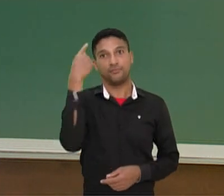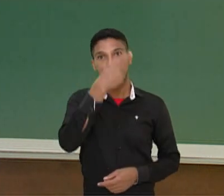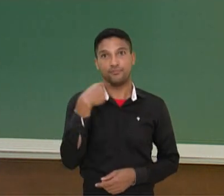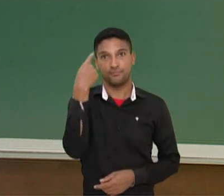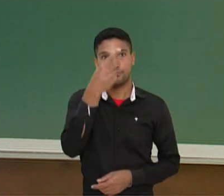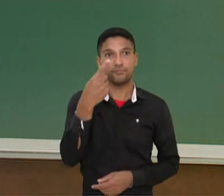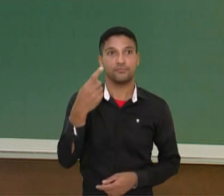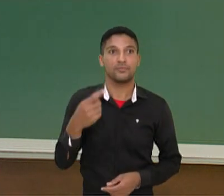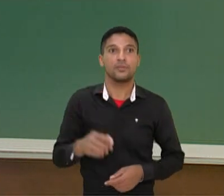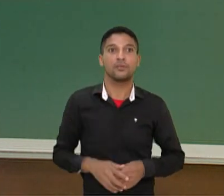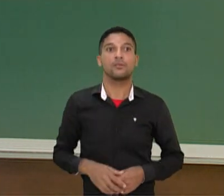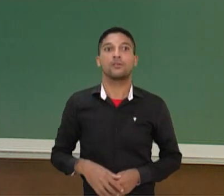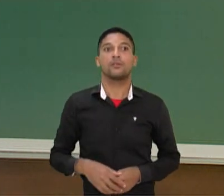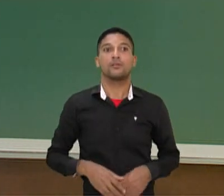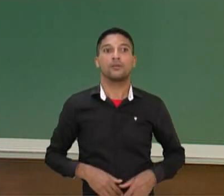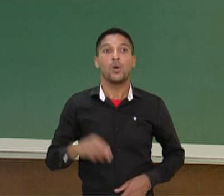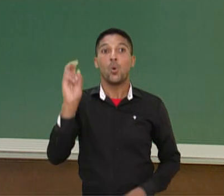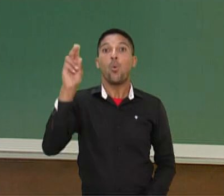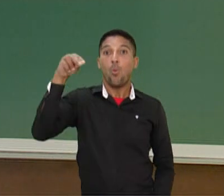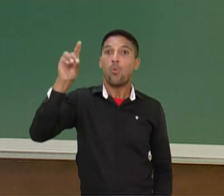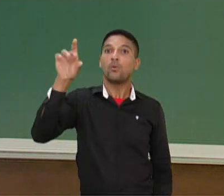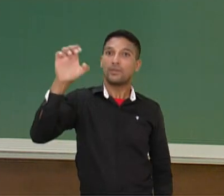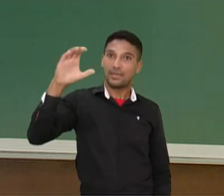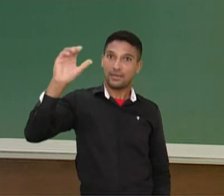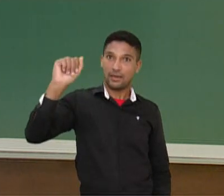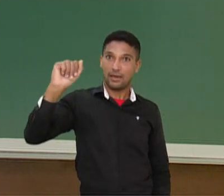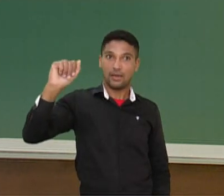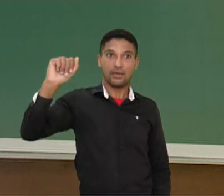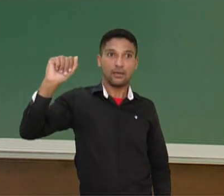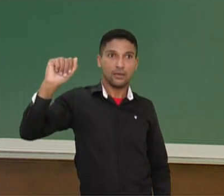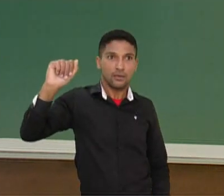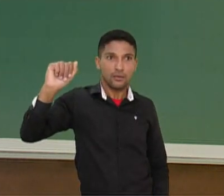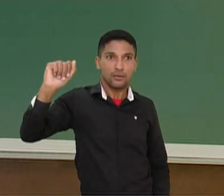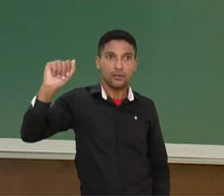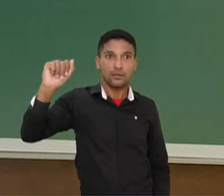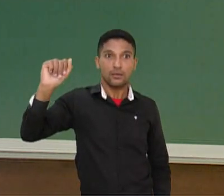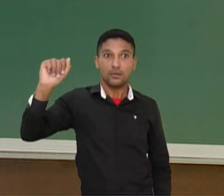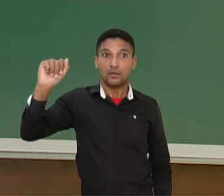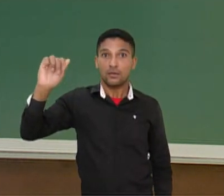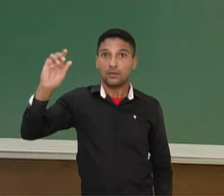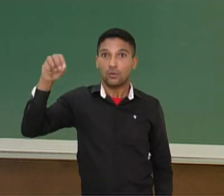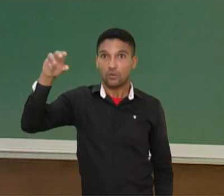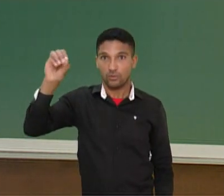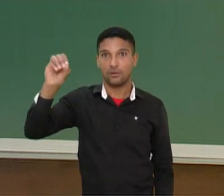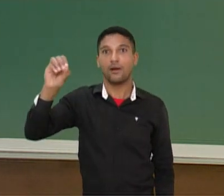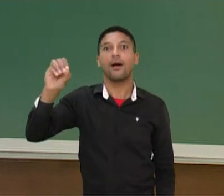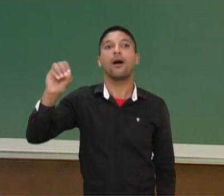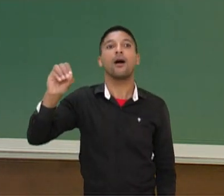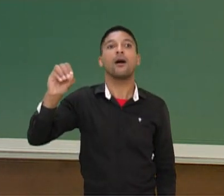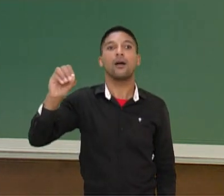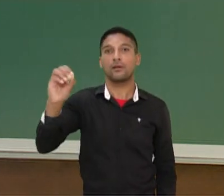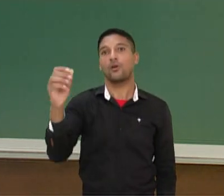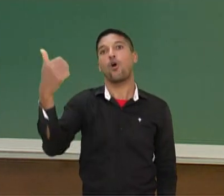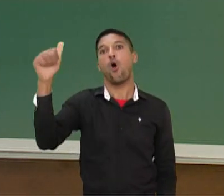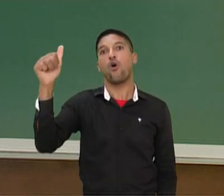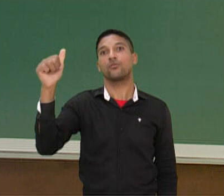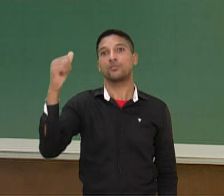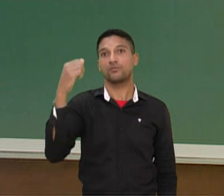o 10, que dá 12 lados. Aí não está aqui, mas nós temos o pentadecágono,